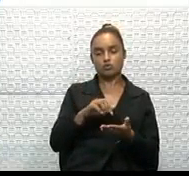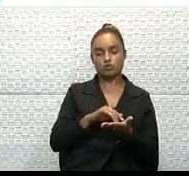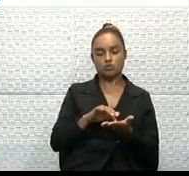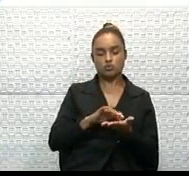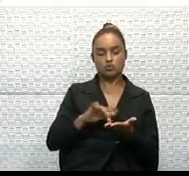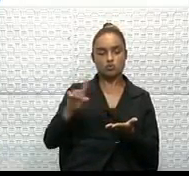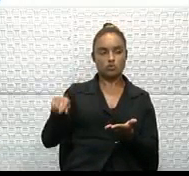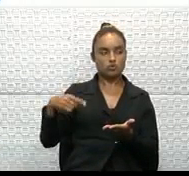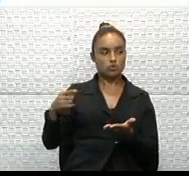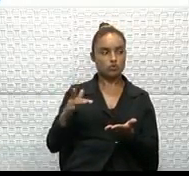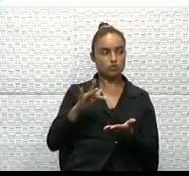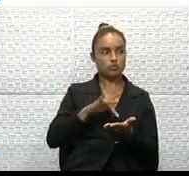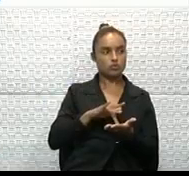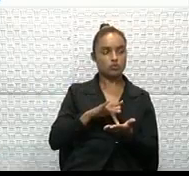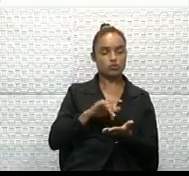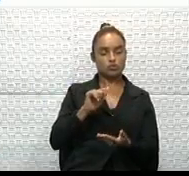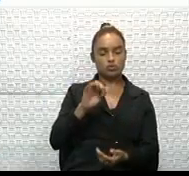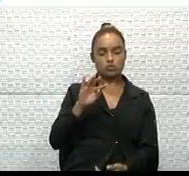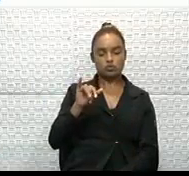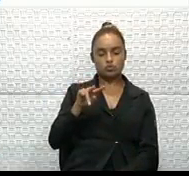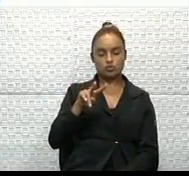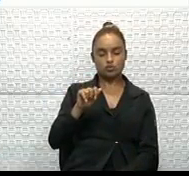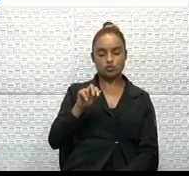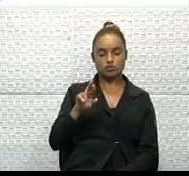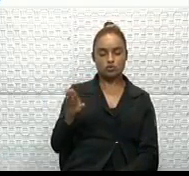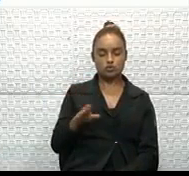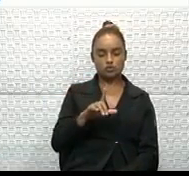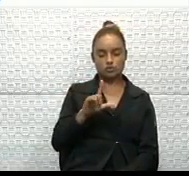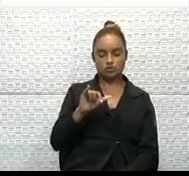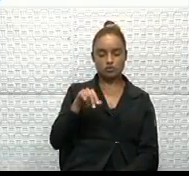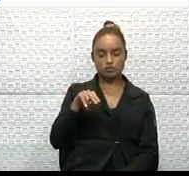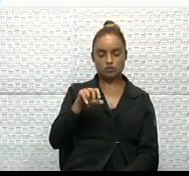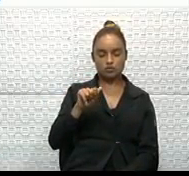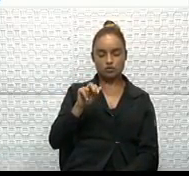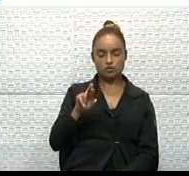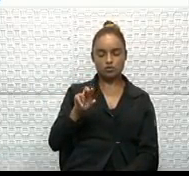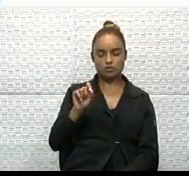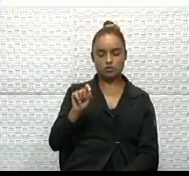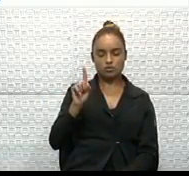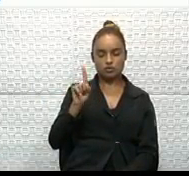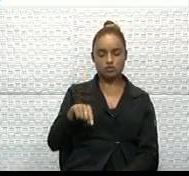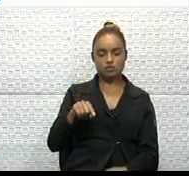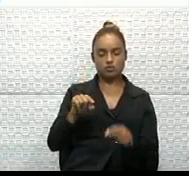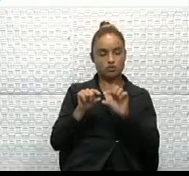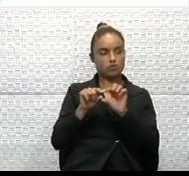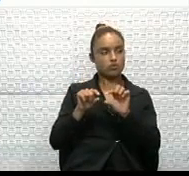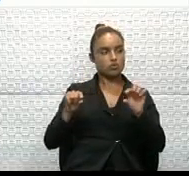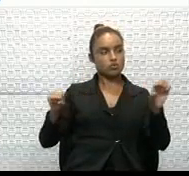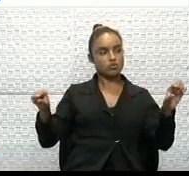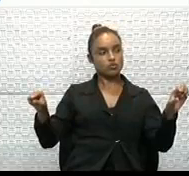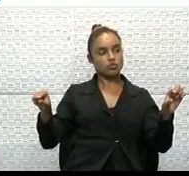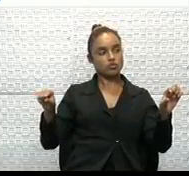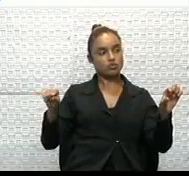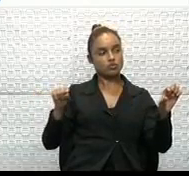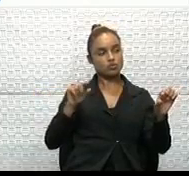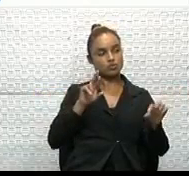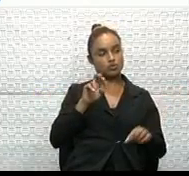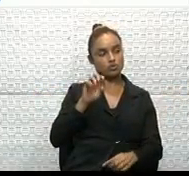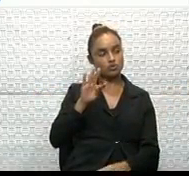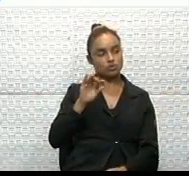vamos ativar a função linear da calculadora, que é especificamente da reta